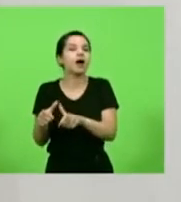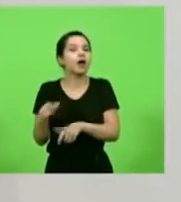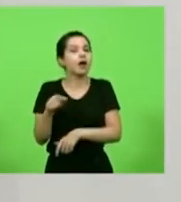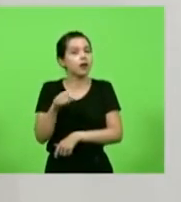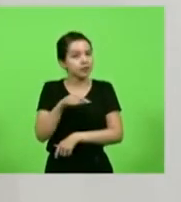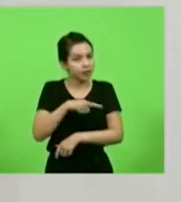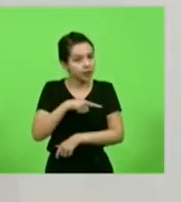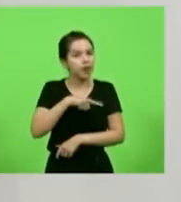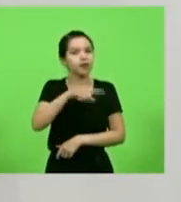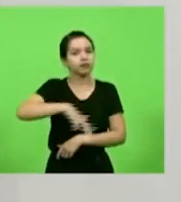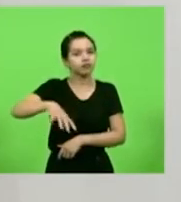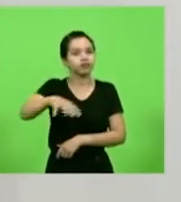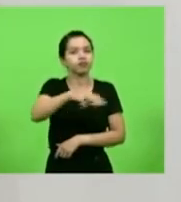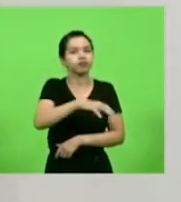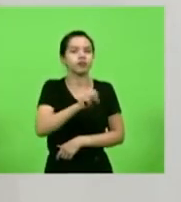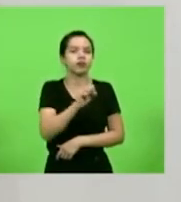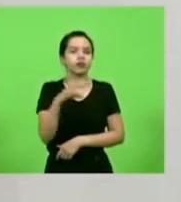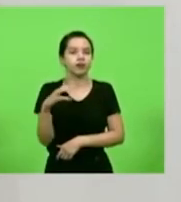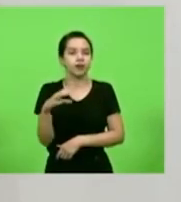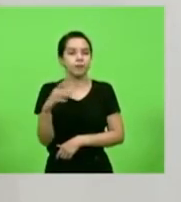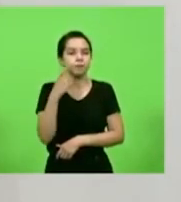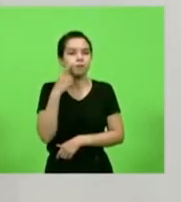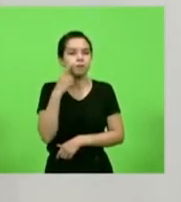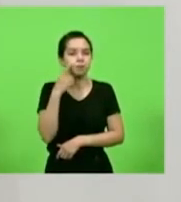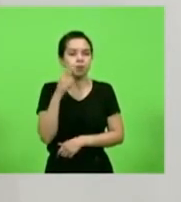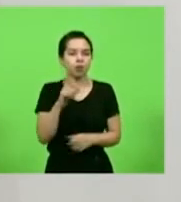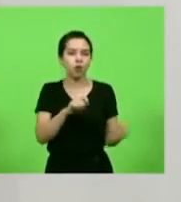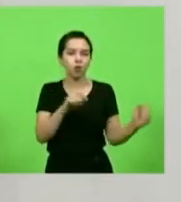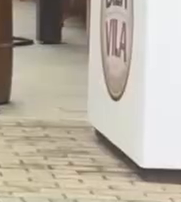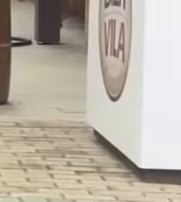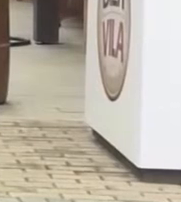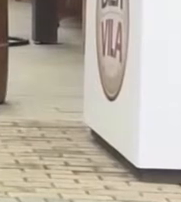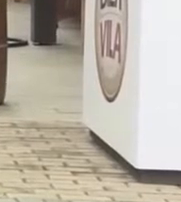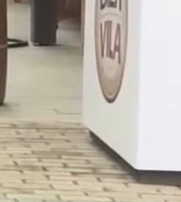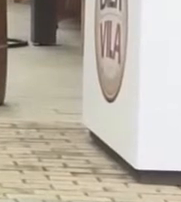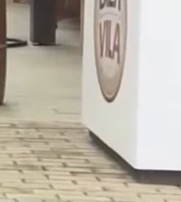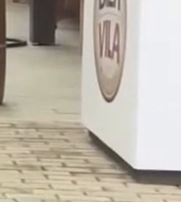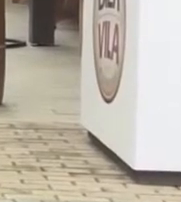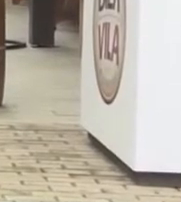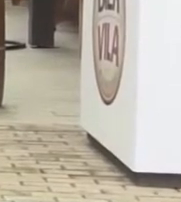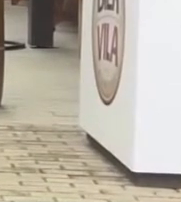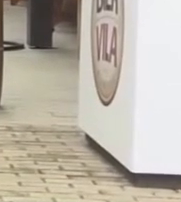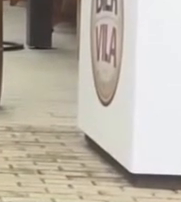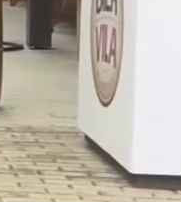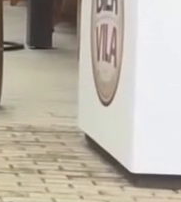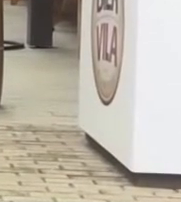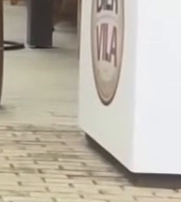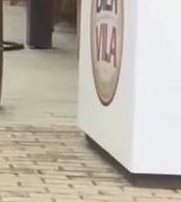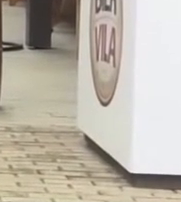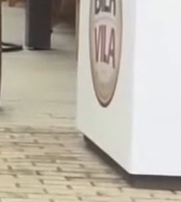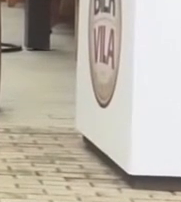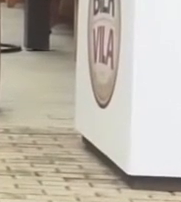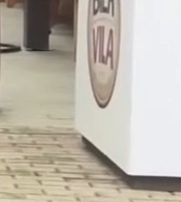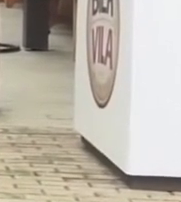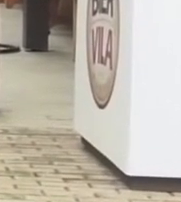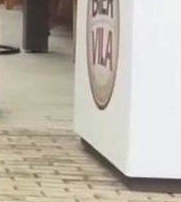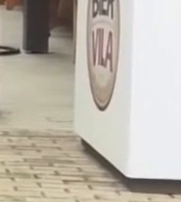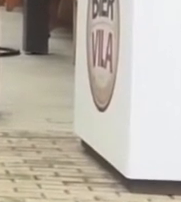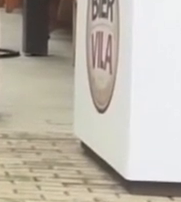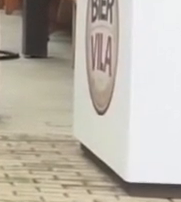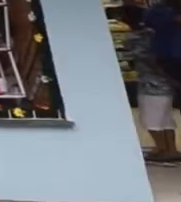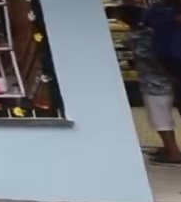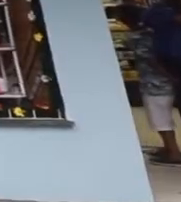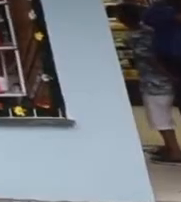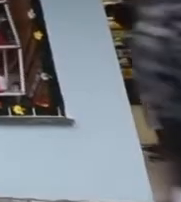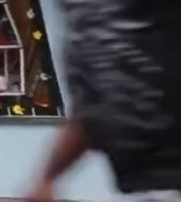serão disponibilizados cerca de um bilhão e meio de reais por meio de financiamentos junto ao badesc e